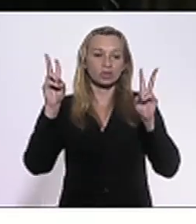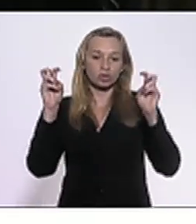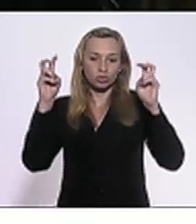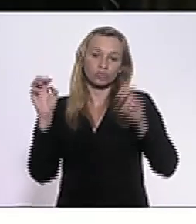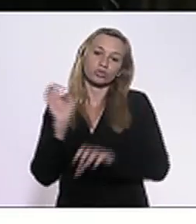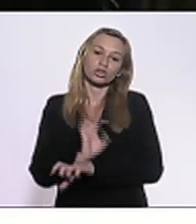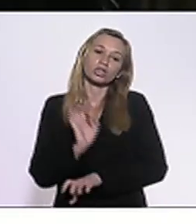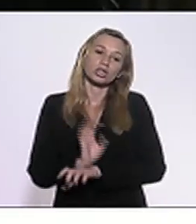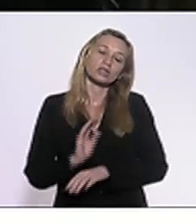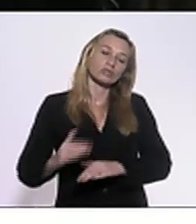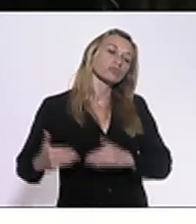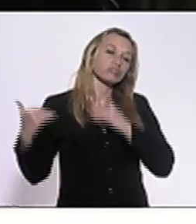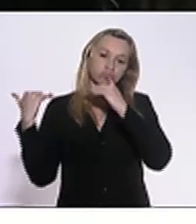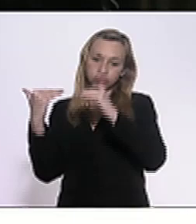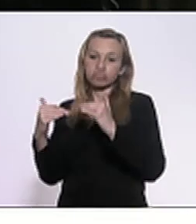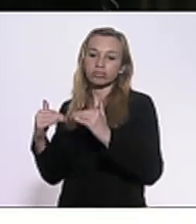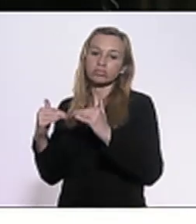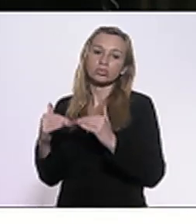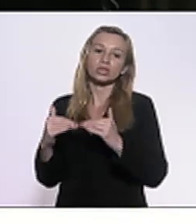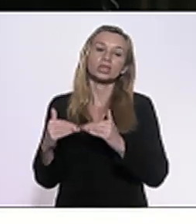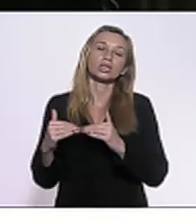acima das questões